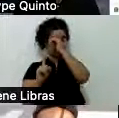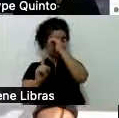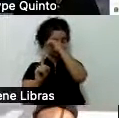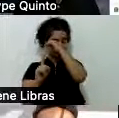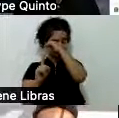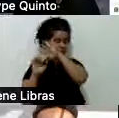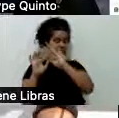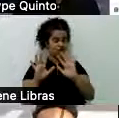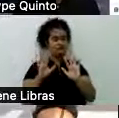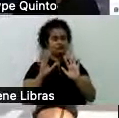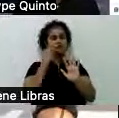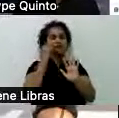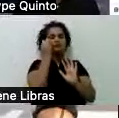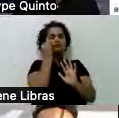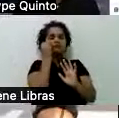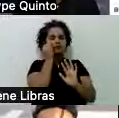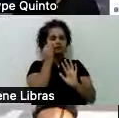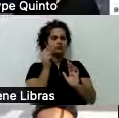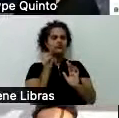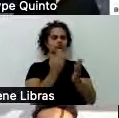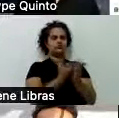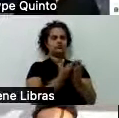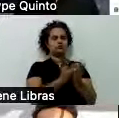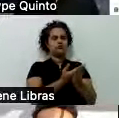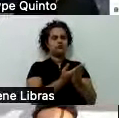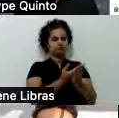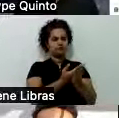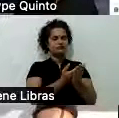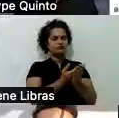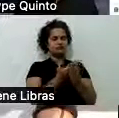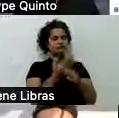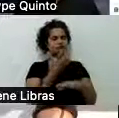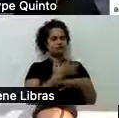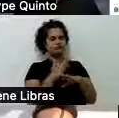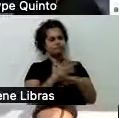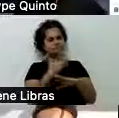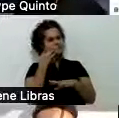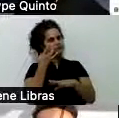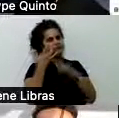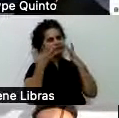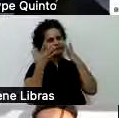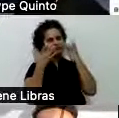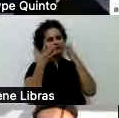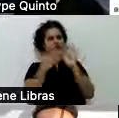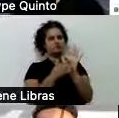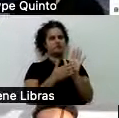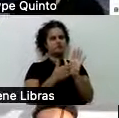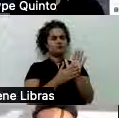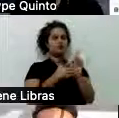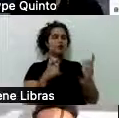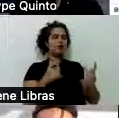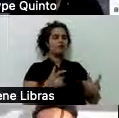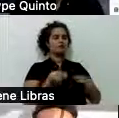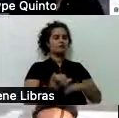mais experimental, para estudar algumas simulações de propostas, fazer uma ativação inicial do espaço,